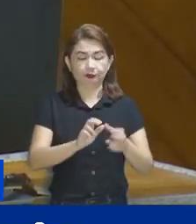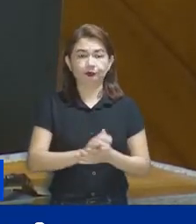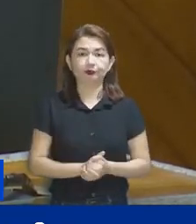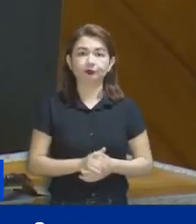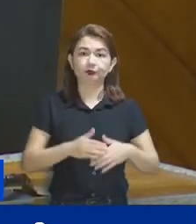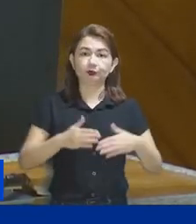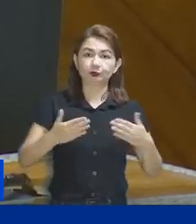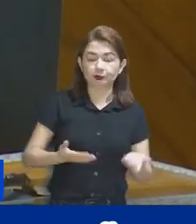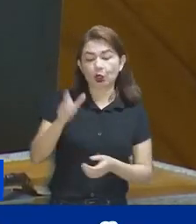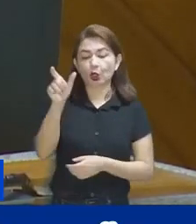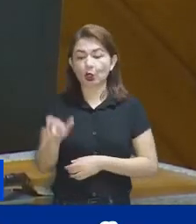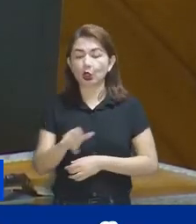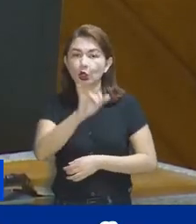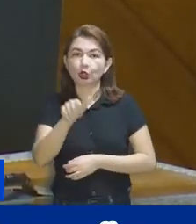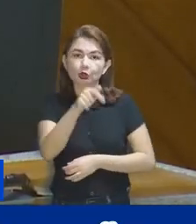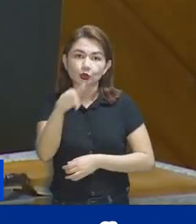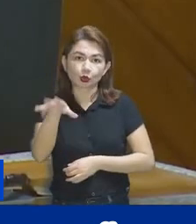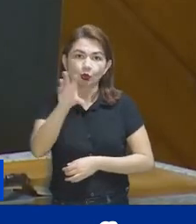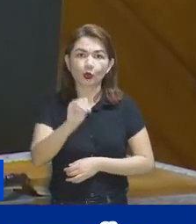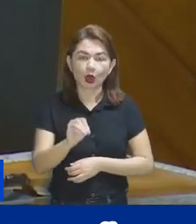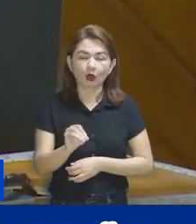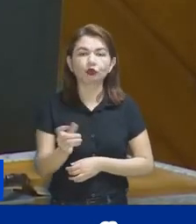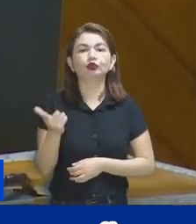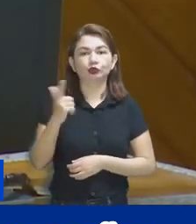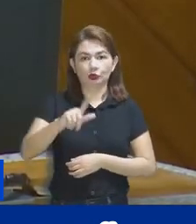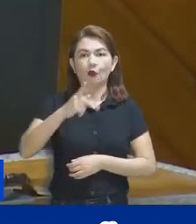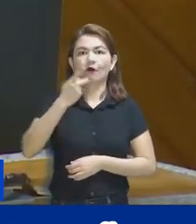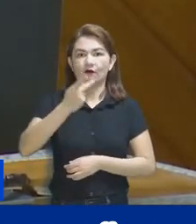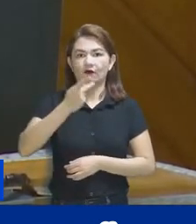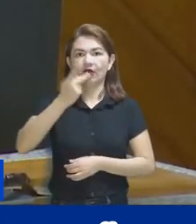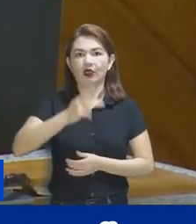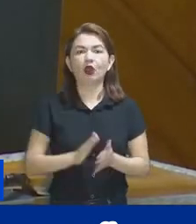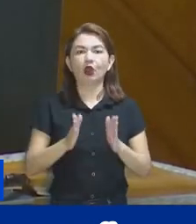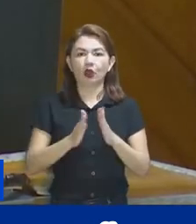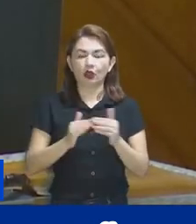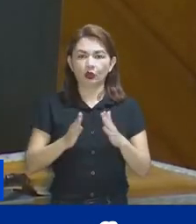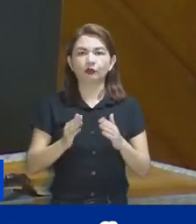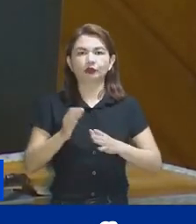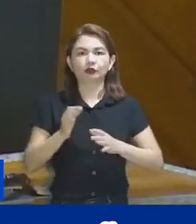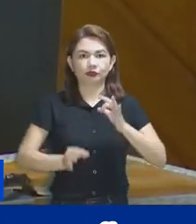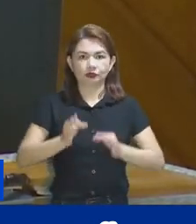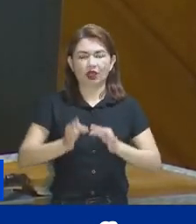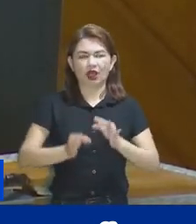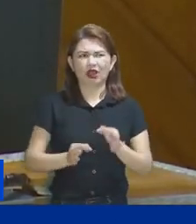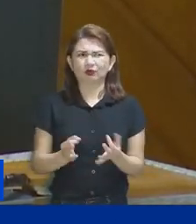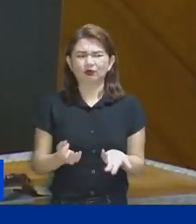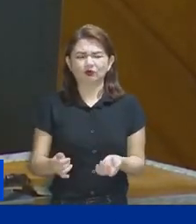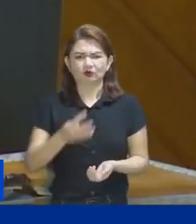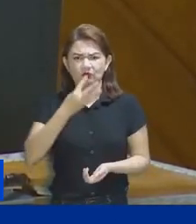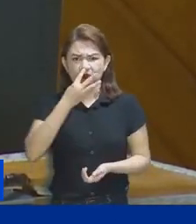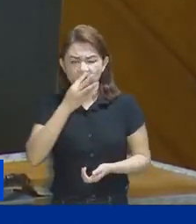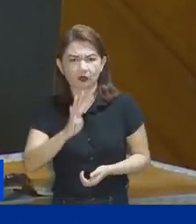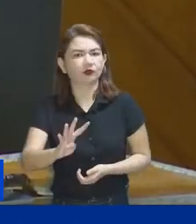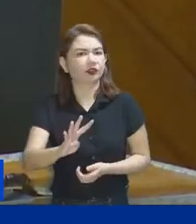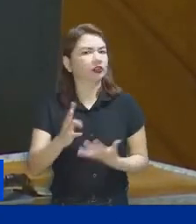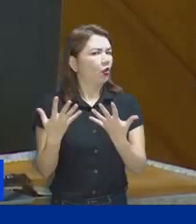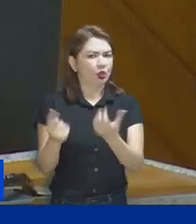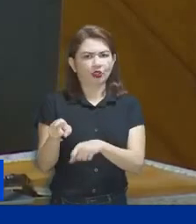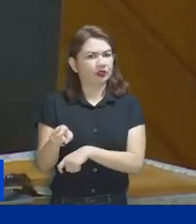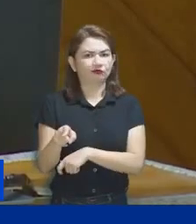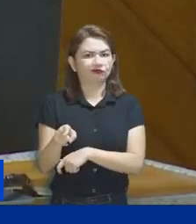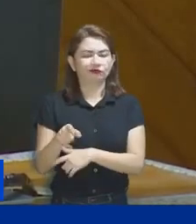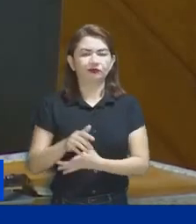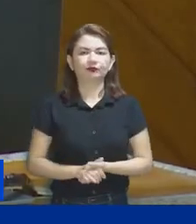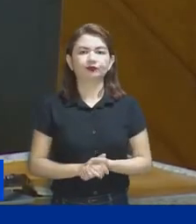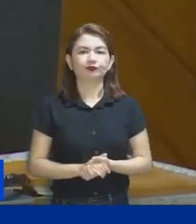representado João Diomedes reiterou o pedido de julgamento pela improcedência das acusações. O Ministério Público,